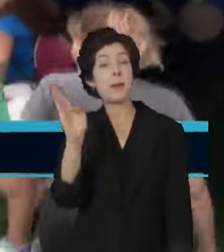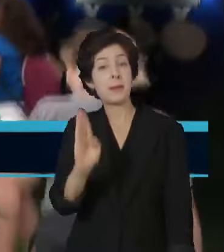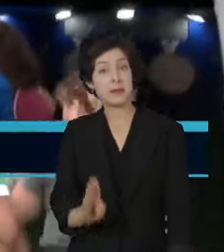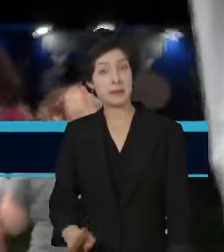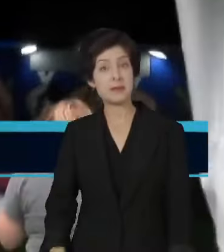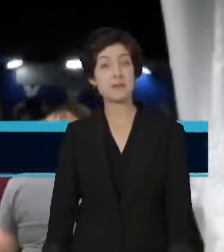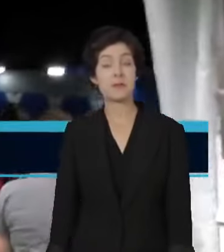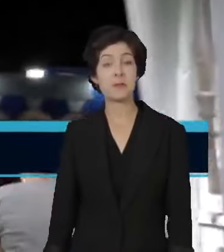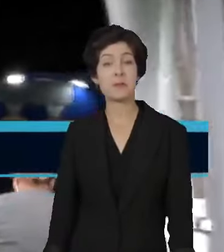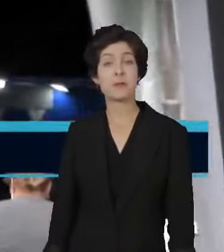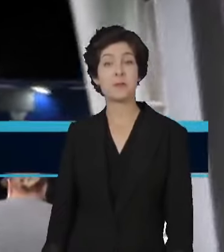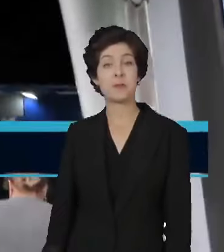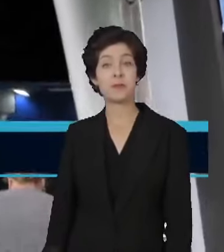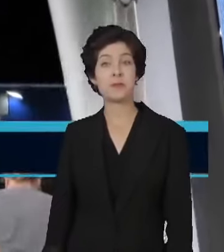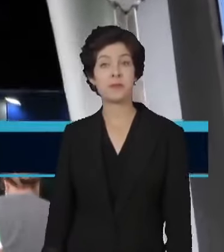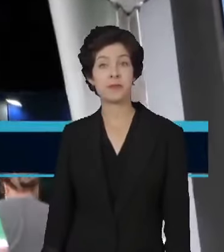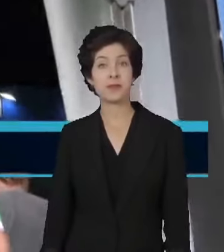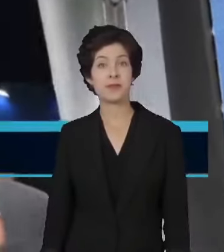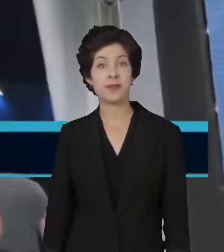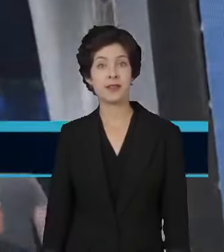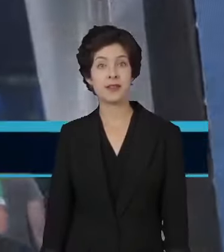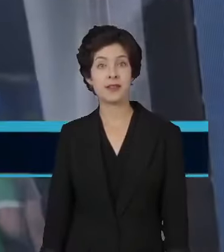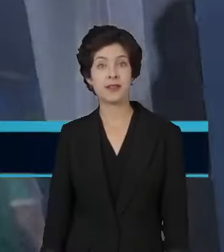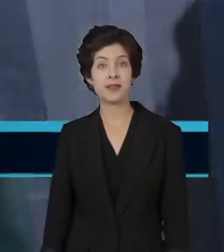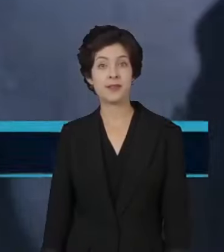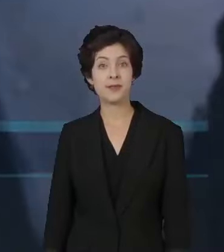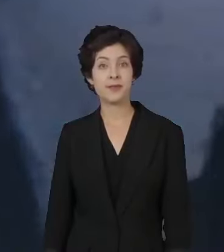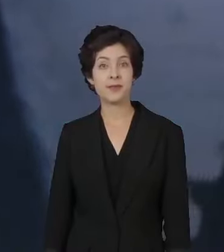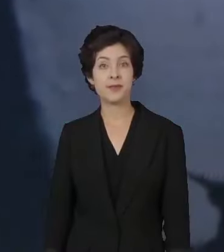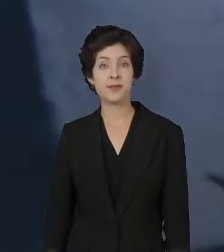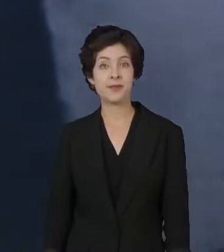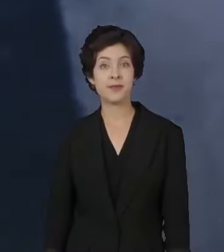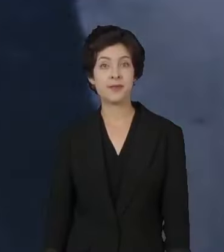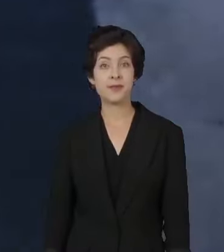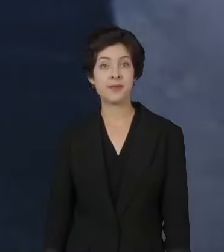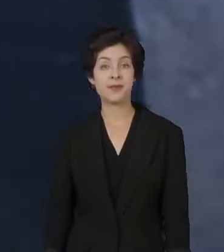A seguir...